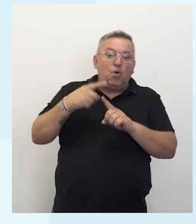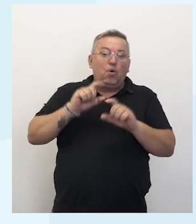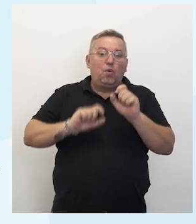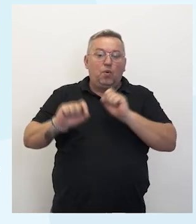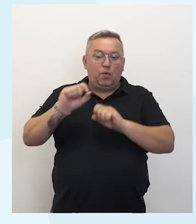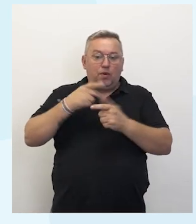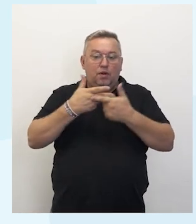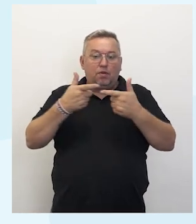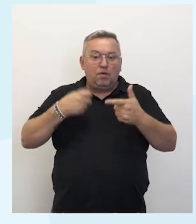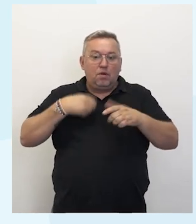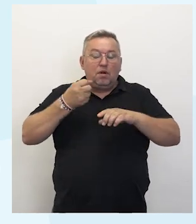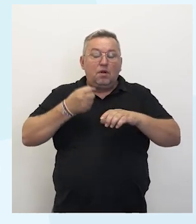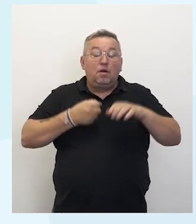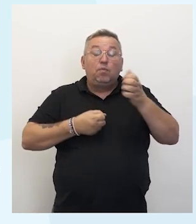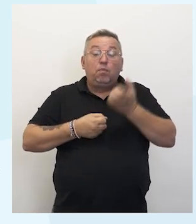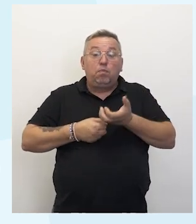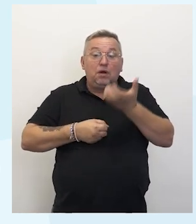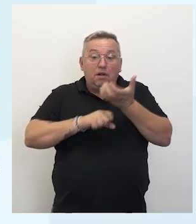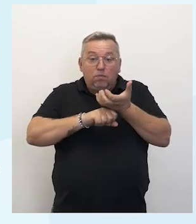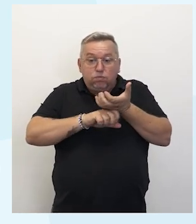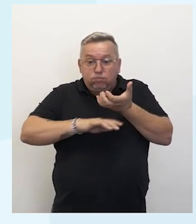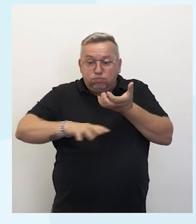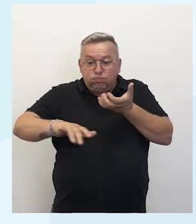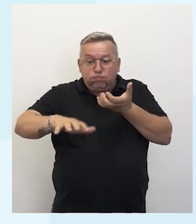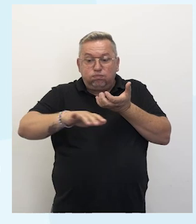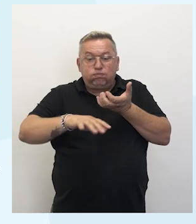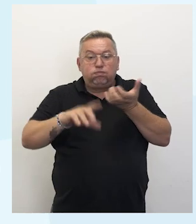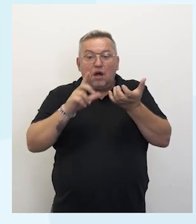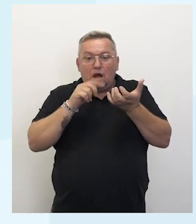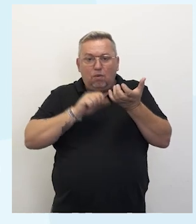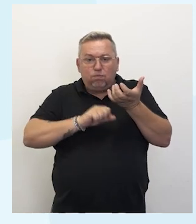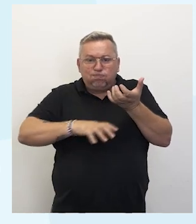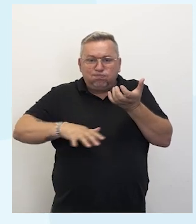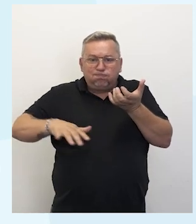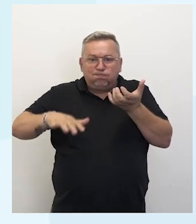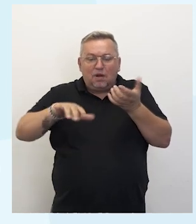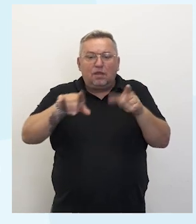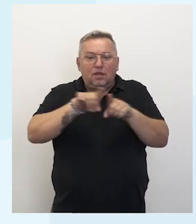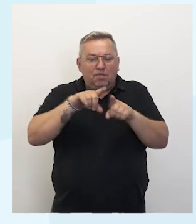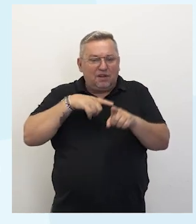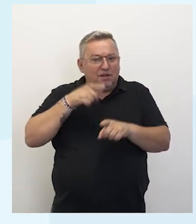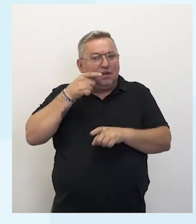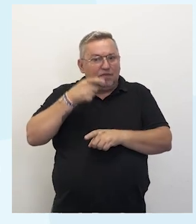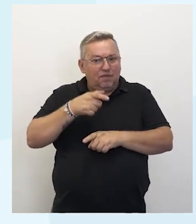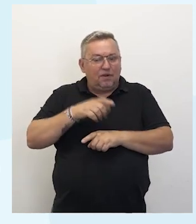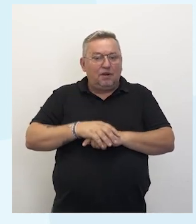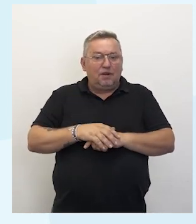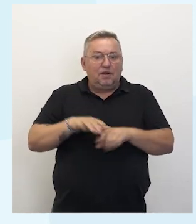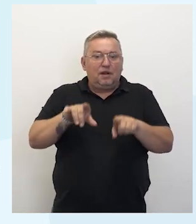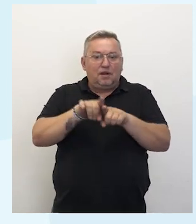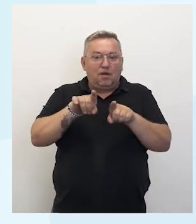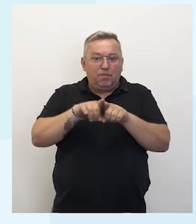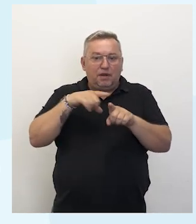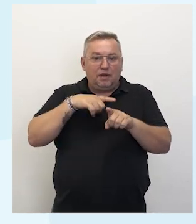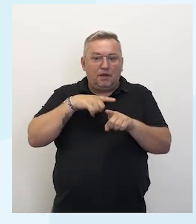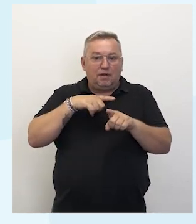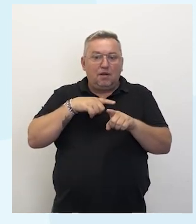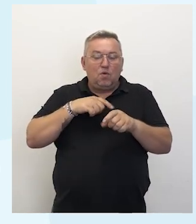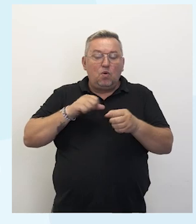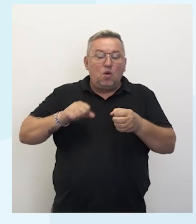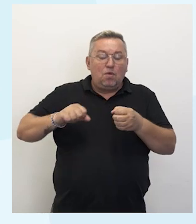das planícies alagadas e tal. A gente tem que lembrar que quando essas planícies estão alagadas e elas deixam de estar